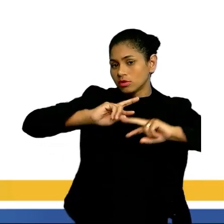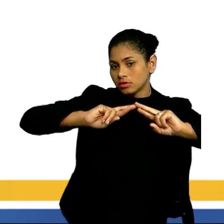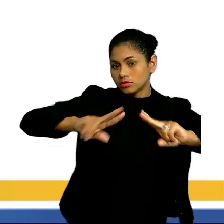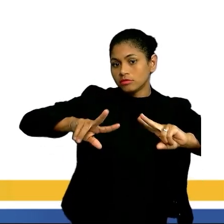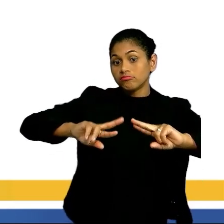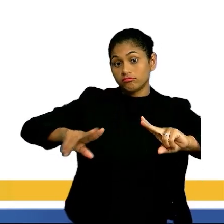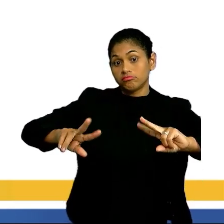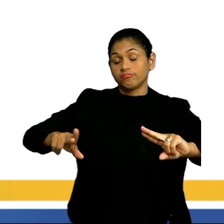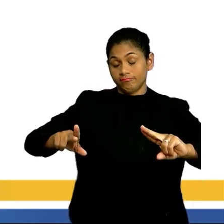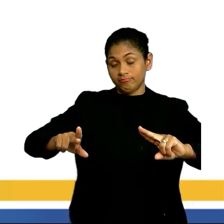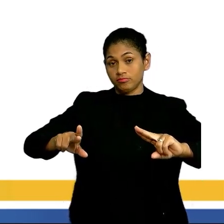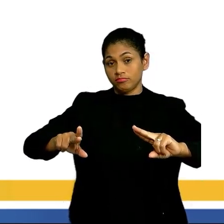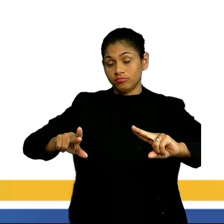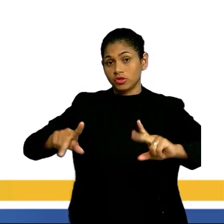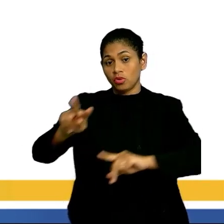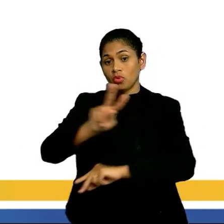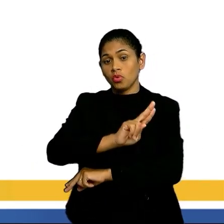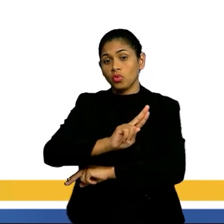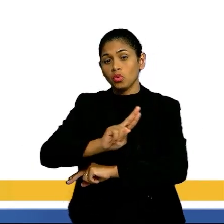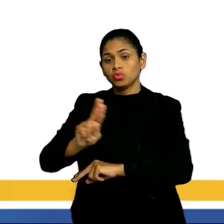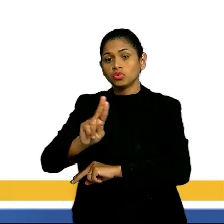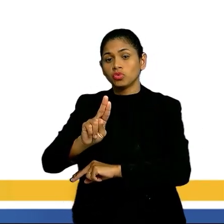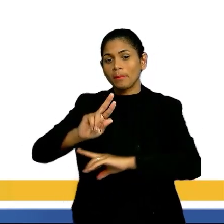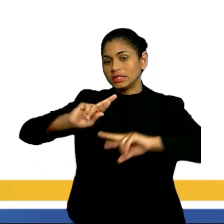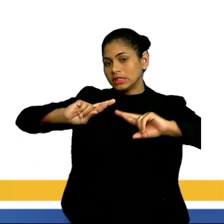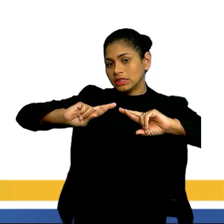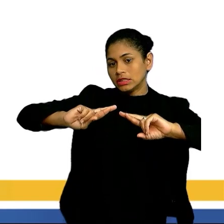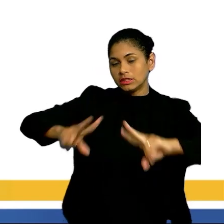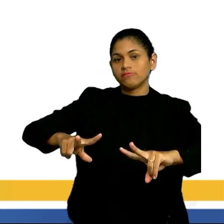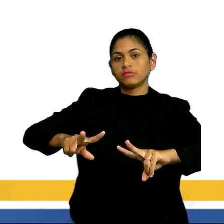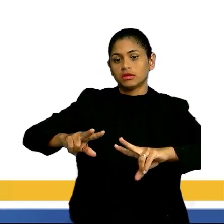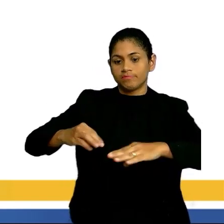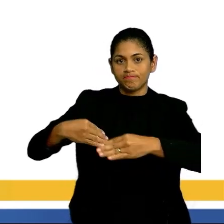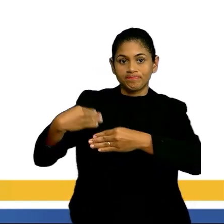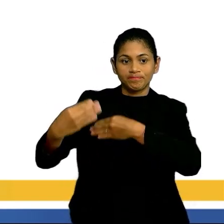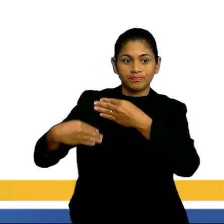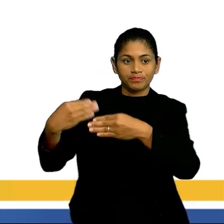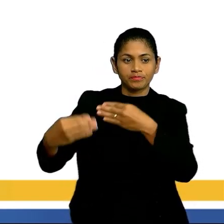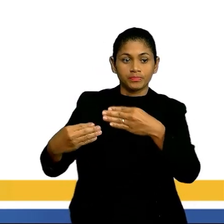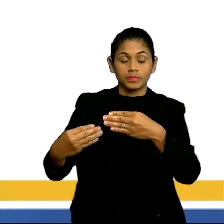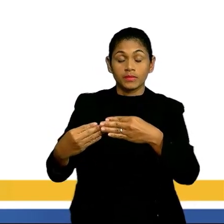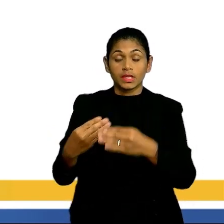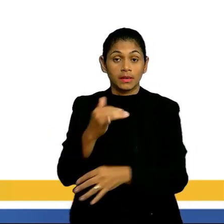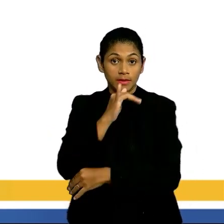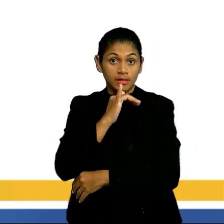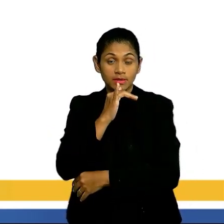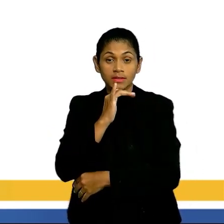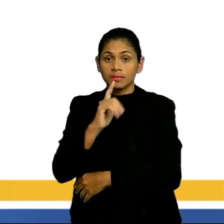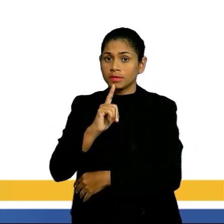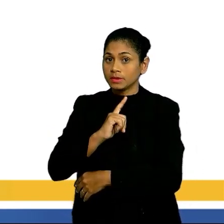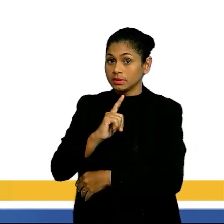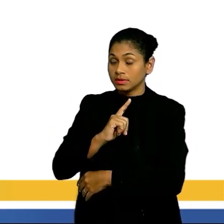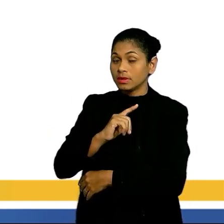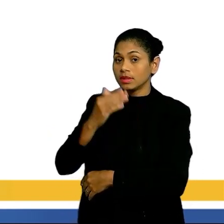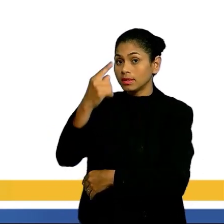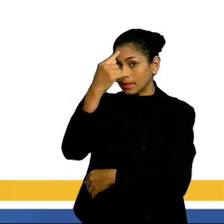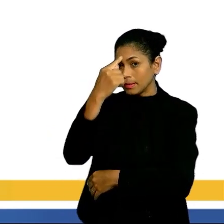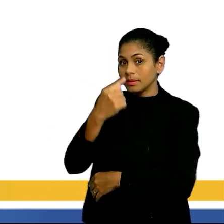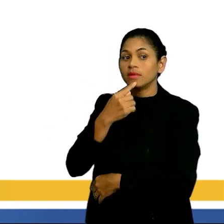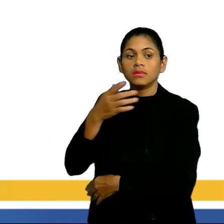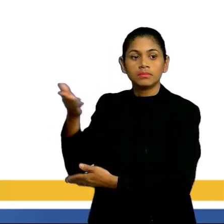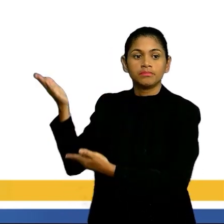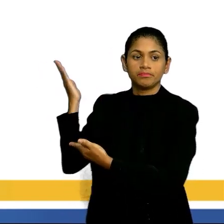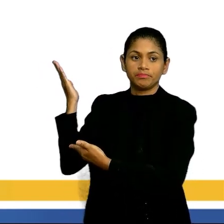evolutiva. Como é que isso acontece, pessoal? Tá vendo a imagem aqui? temos as mesmas estruturas de